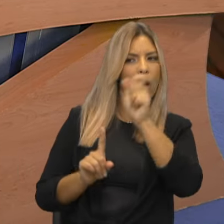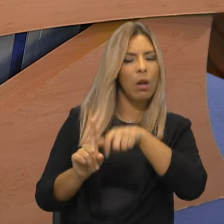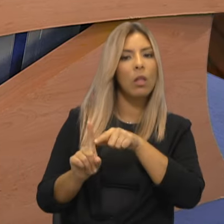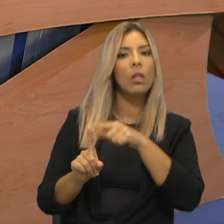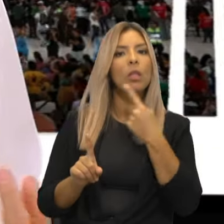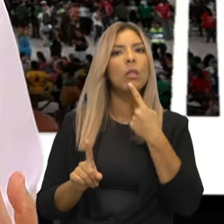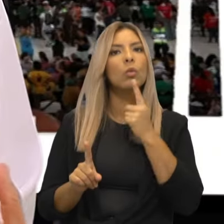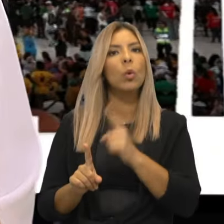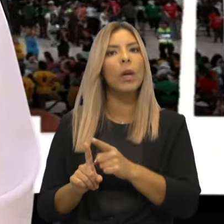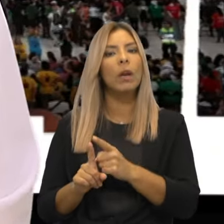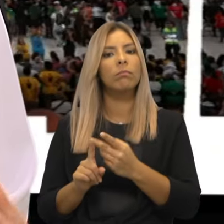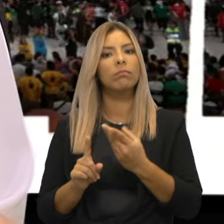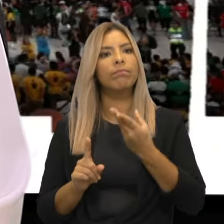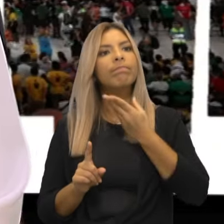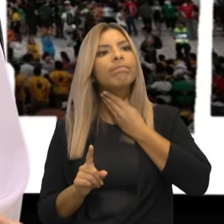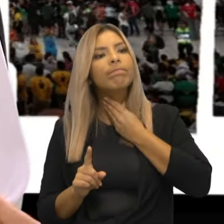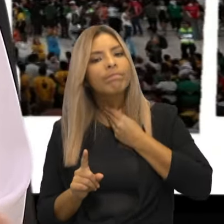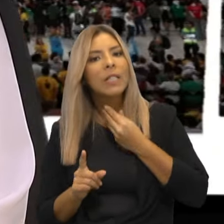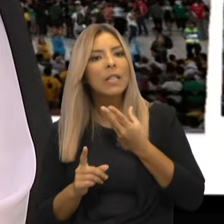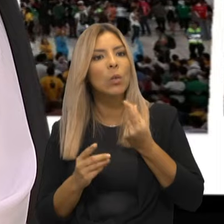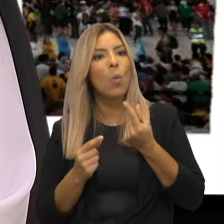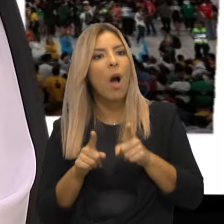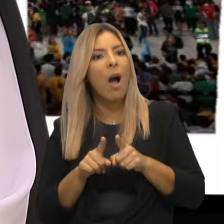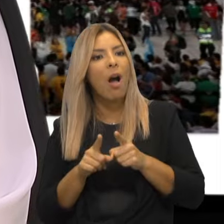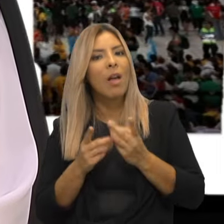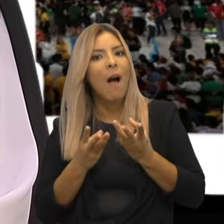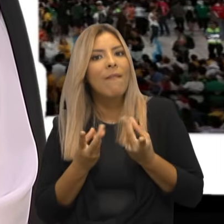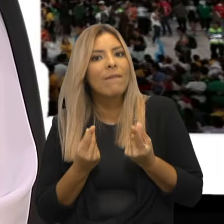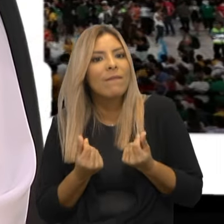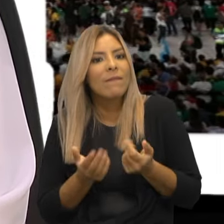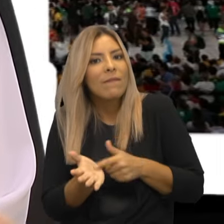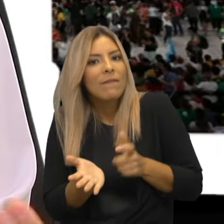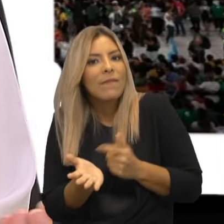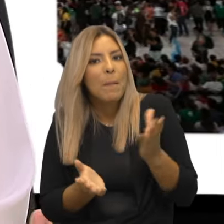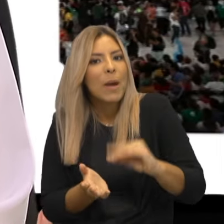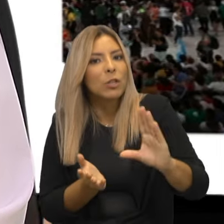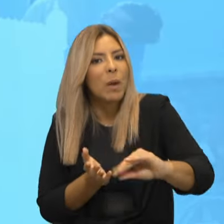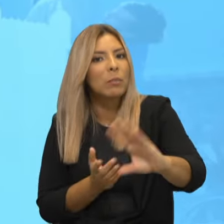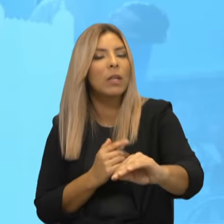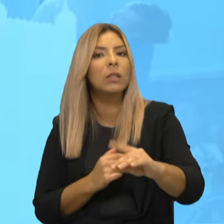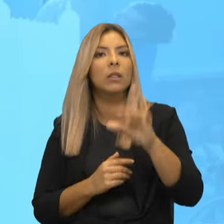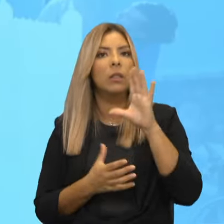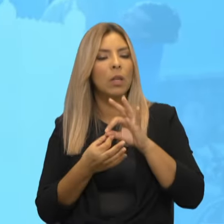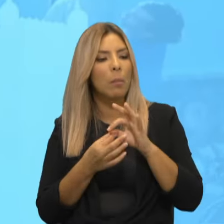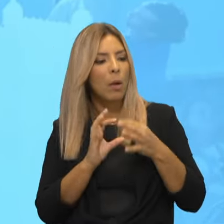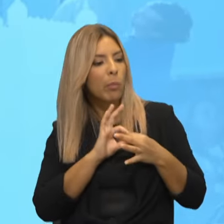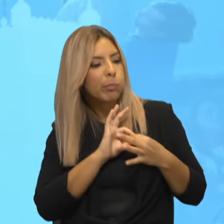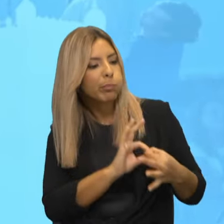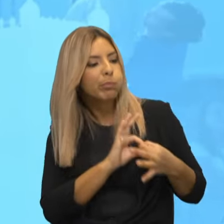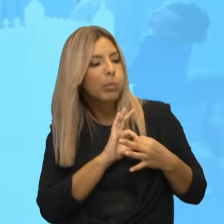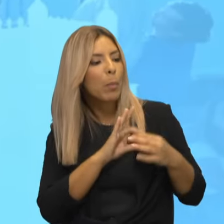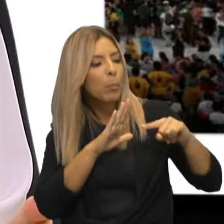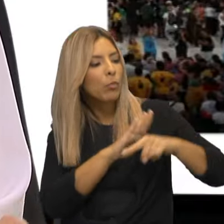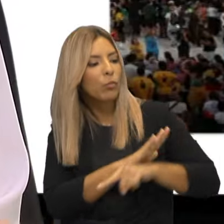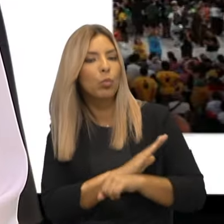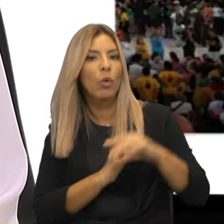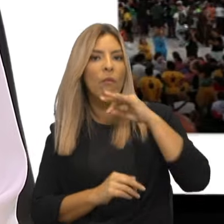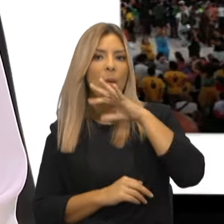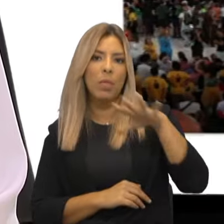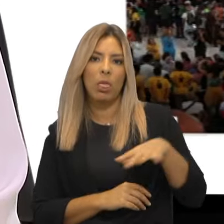como têm sede e têm necessidade também. E aprofunda muito as relações da família entre elas. Muito. Eu acho que não é por acaso